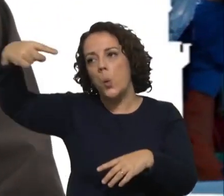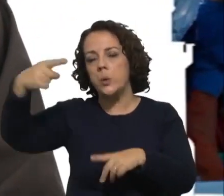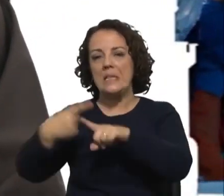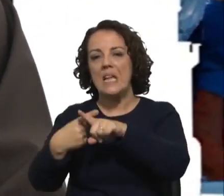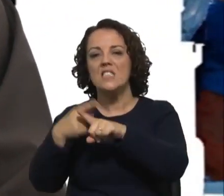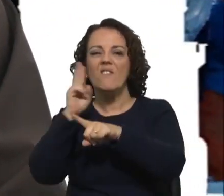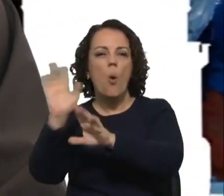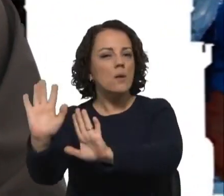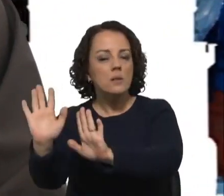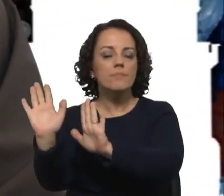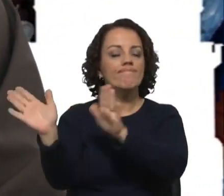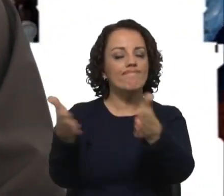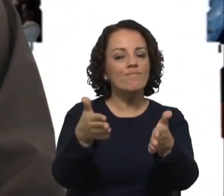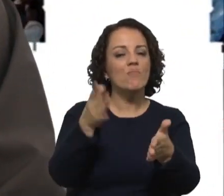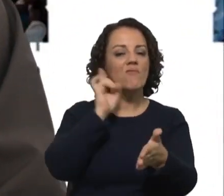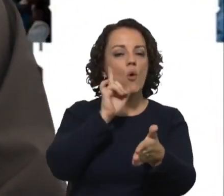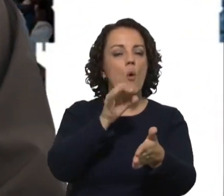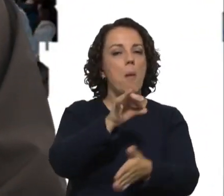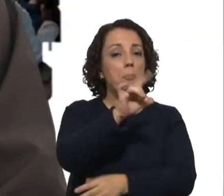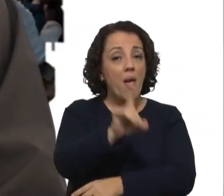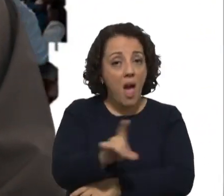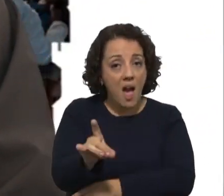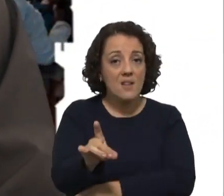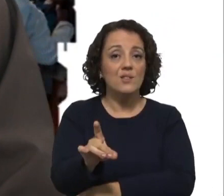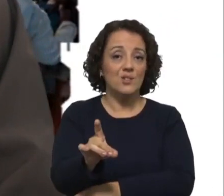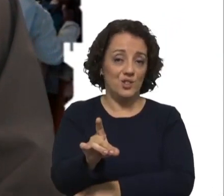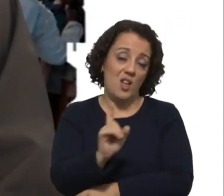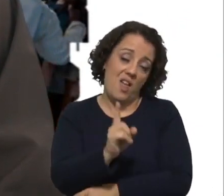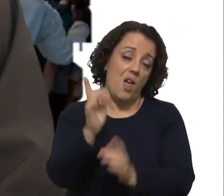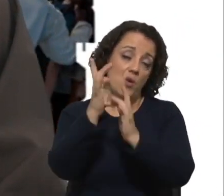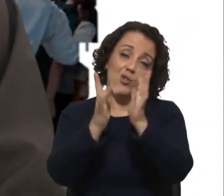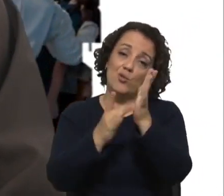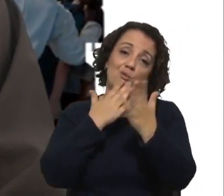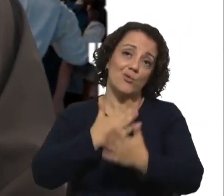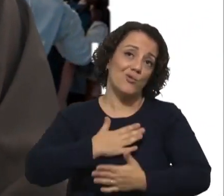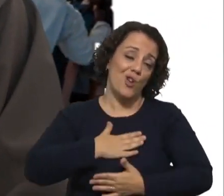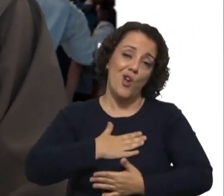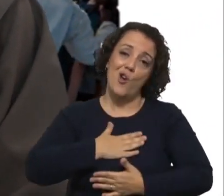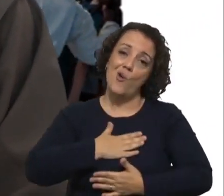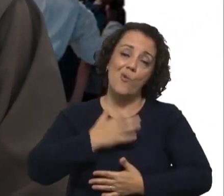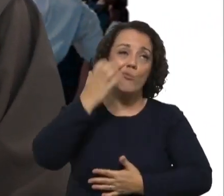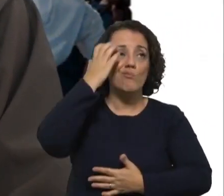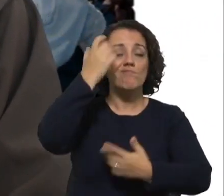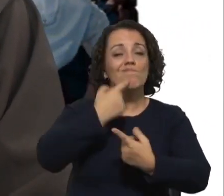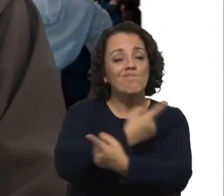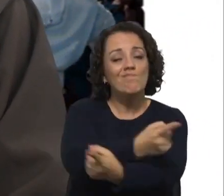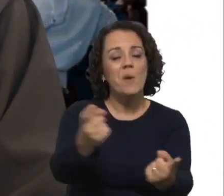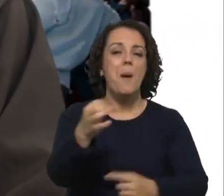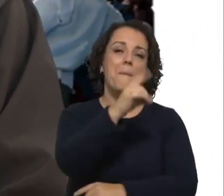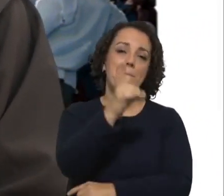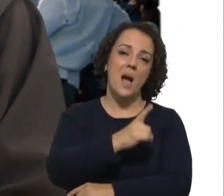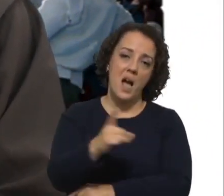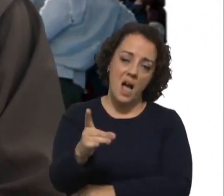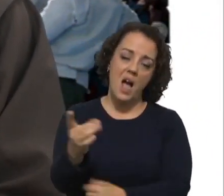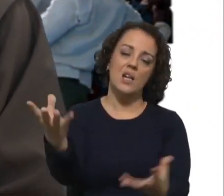se calhar o valor da paz foi o que Jesus nos trouxe, o reino da paz, a mensagem de paz, nos habite.